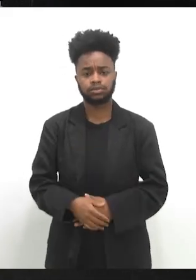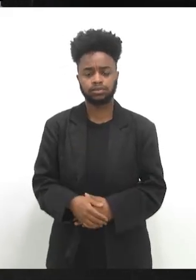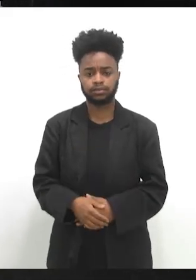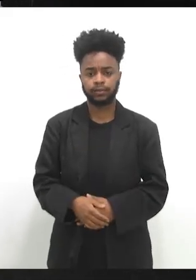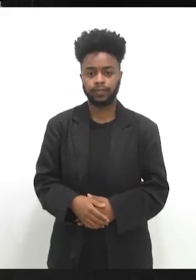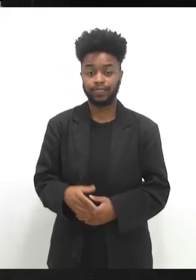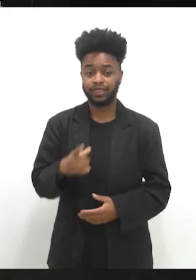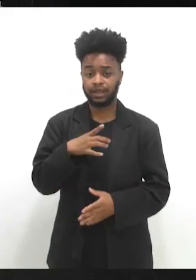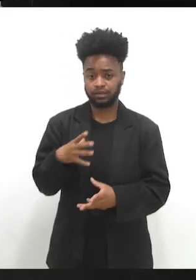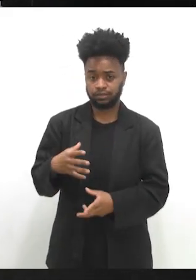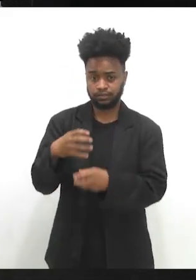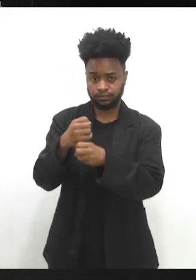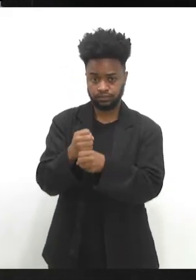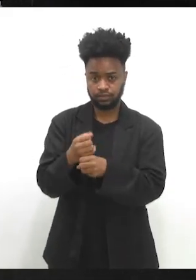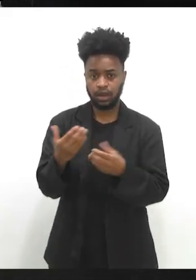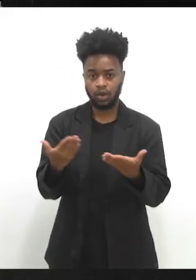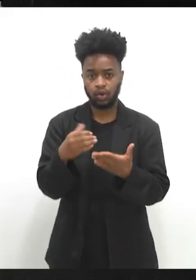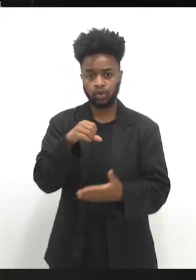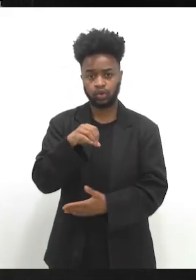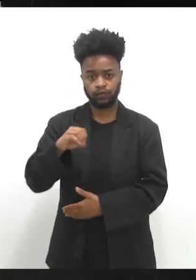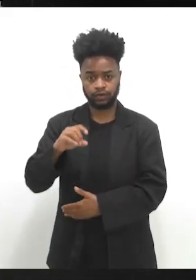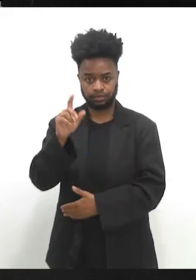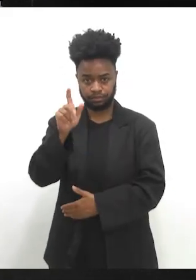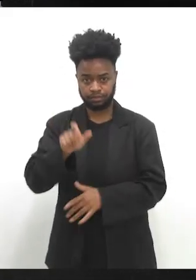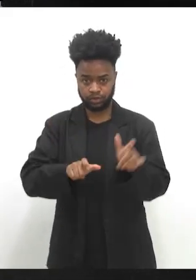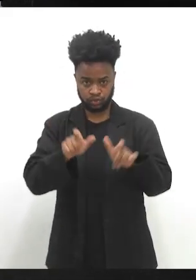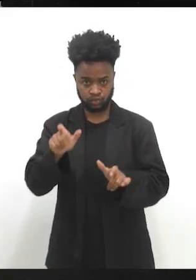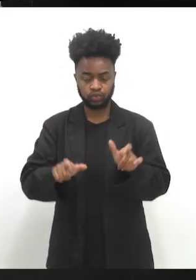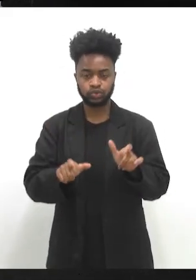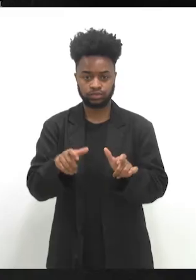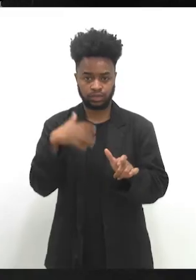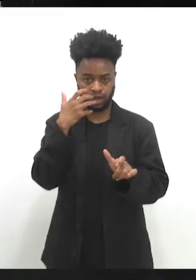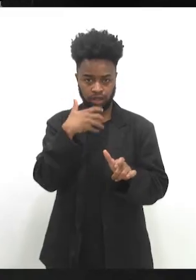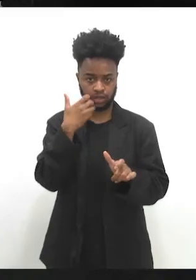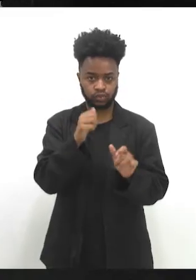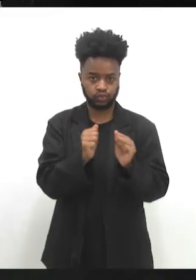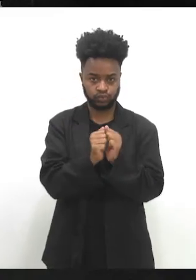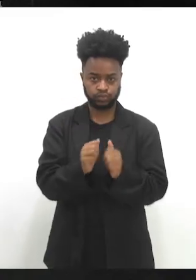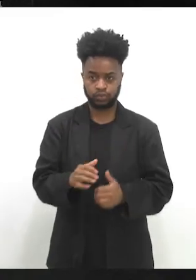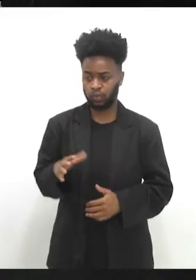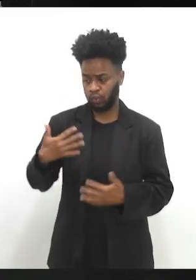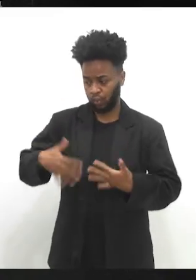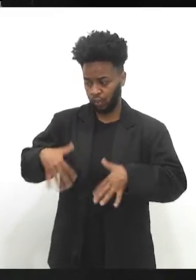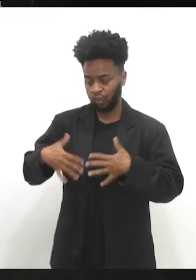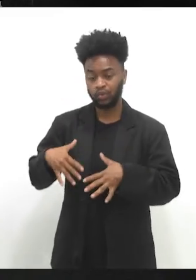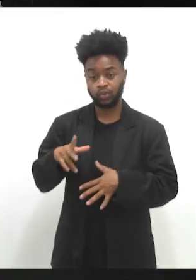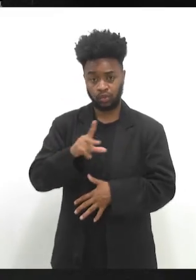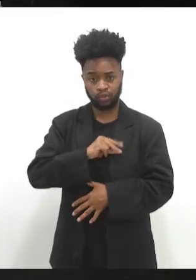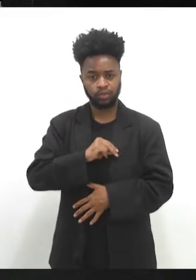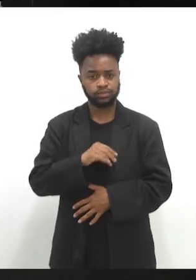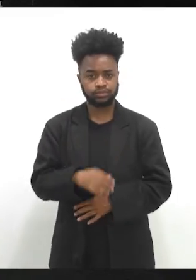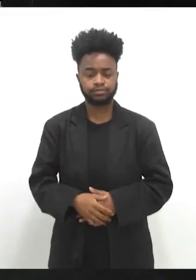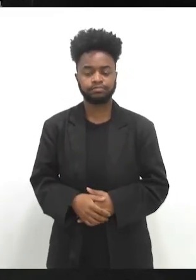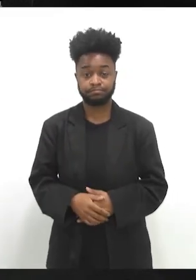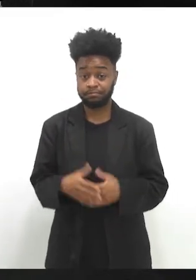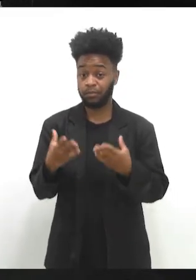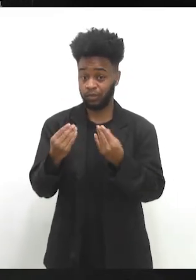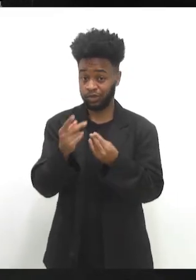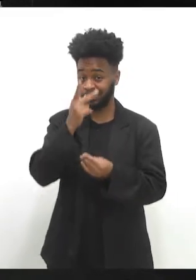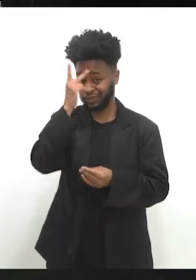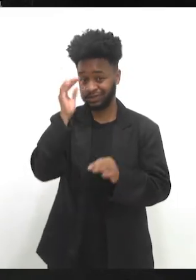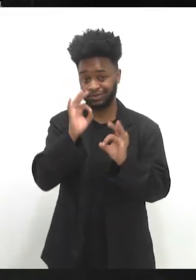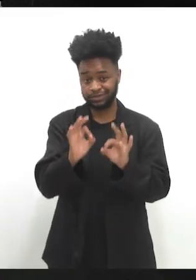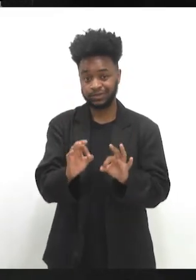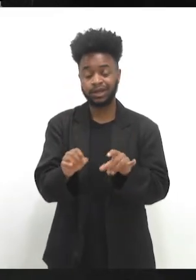coro? São, ao todo, a gente está com um efetivo de 90 pessoas. São 90 vozes, olha, 90 incrível, vozes, né? É muita gente.